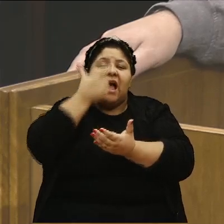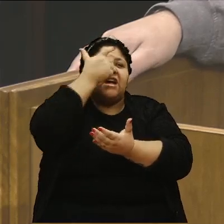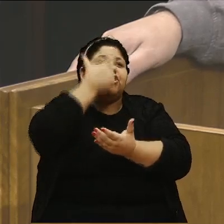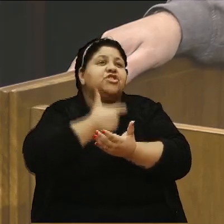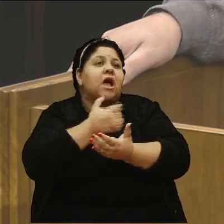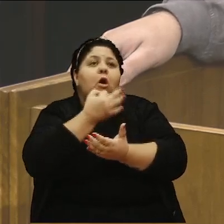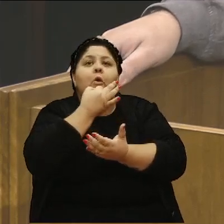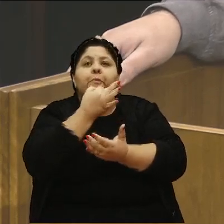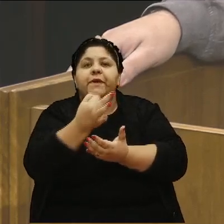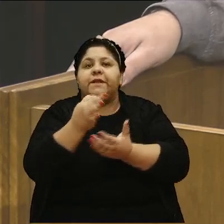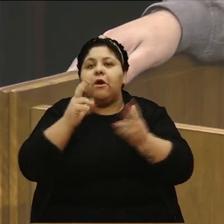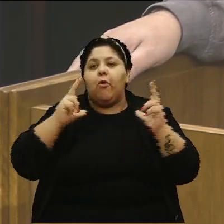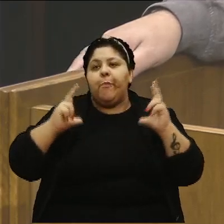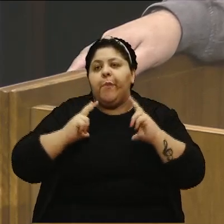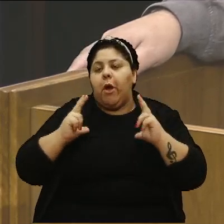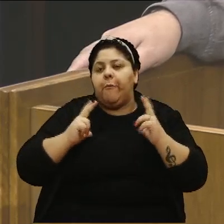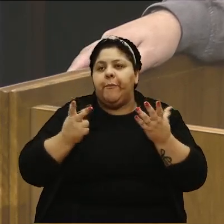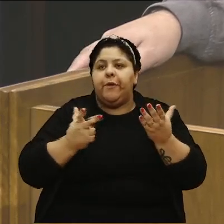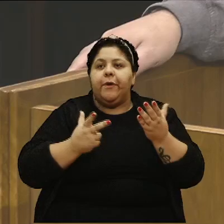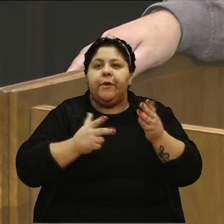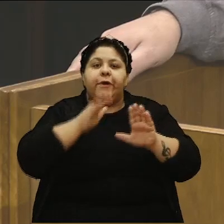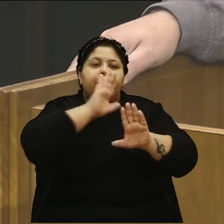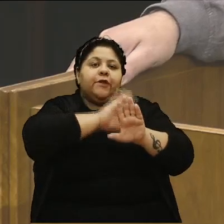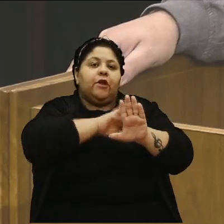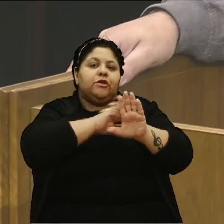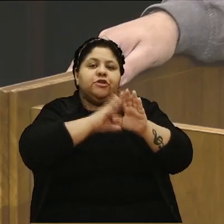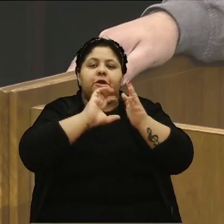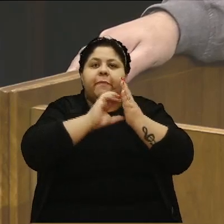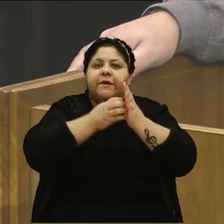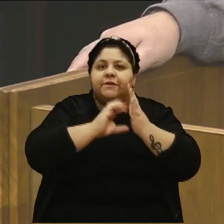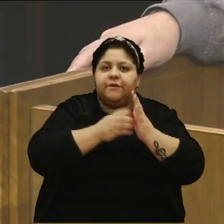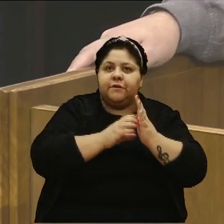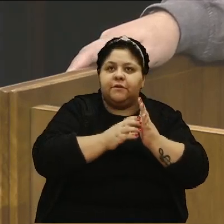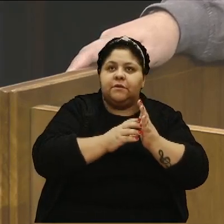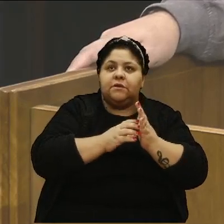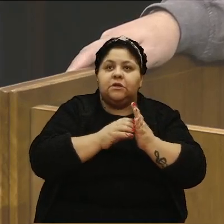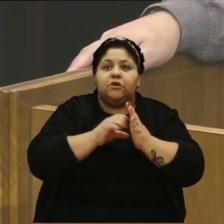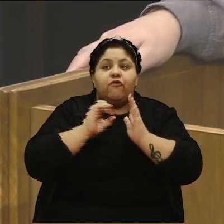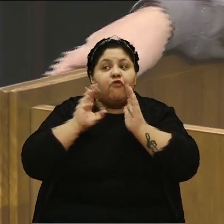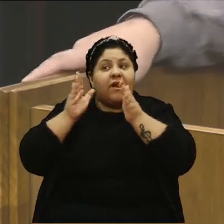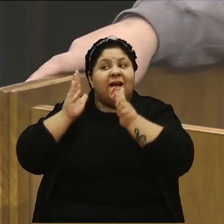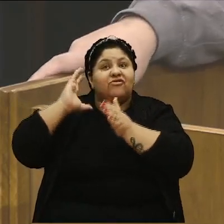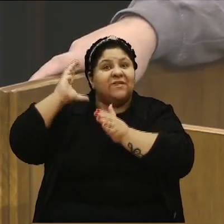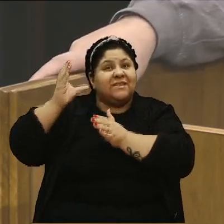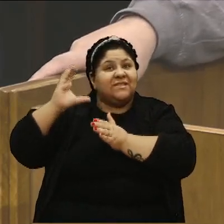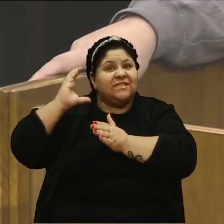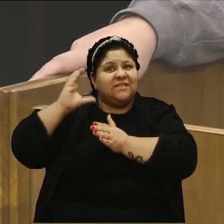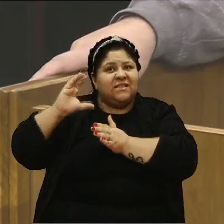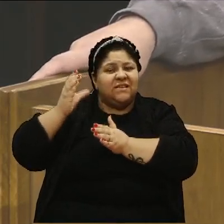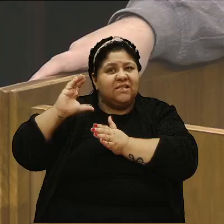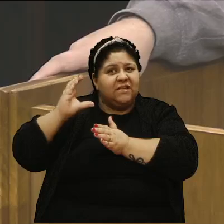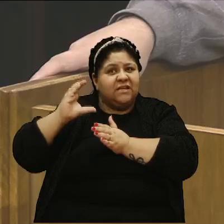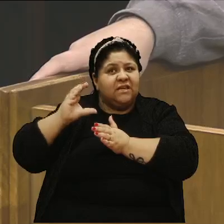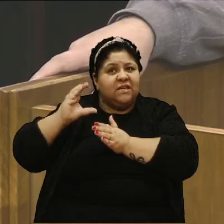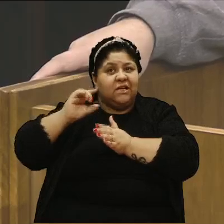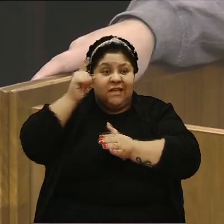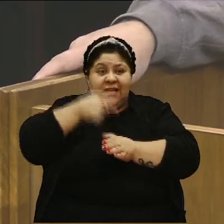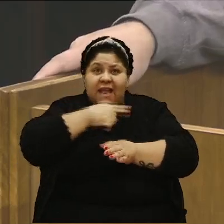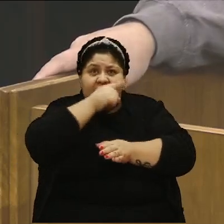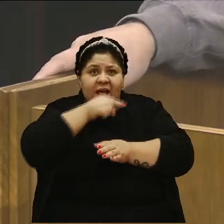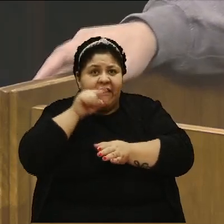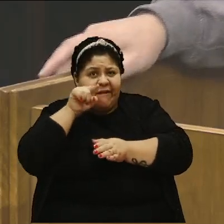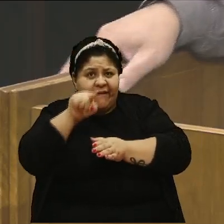achismo, ideologia, partidarismo. Era ciência. E que negacionismo da